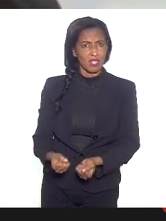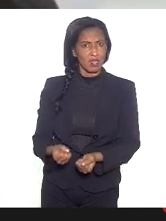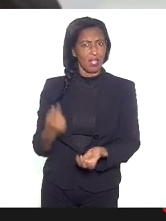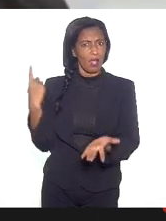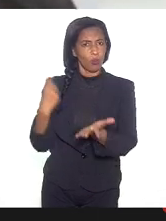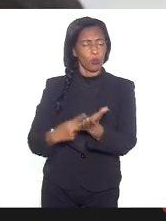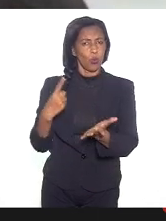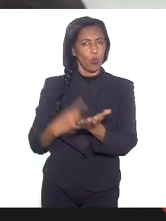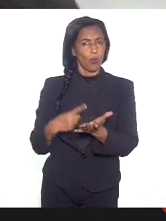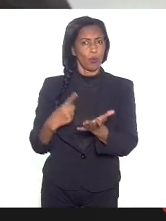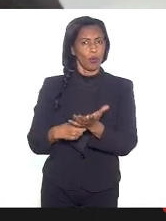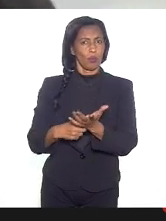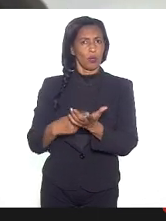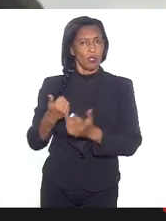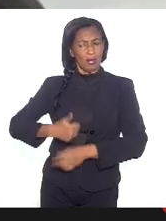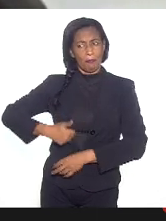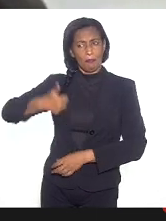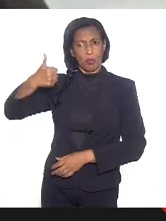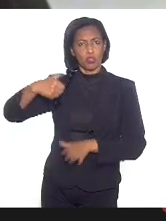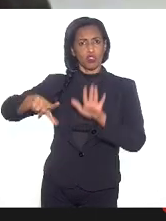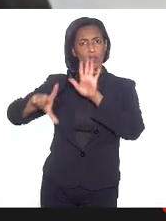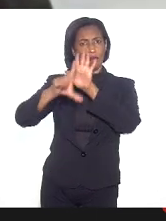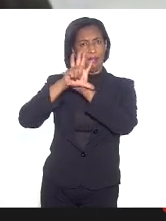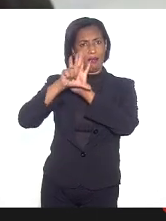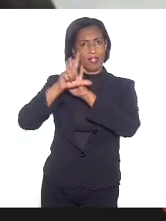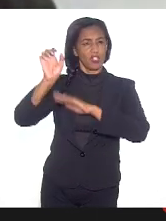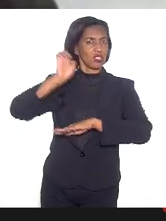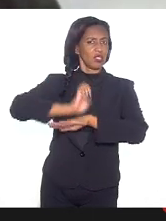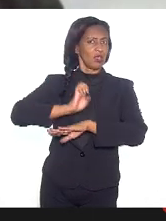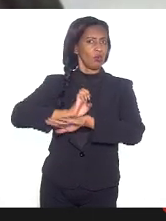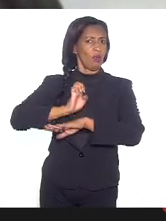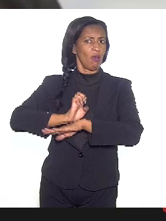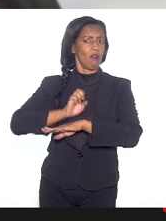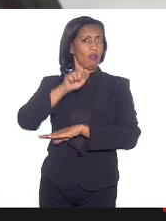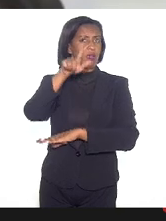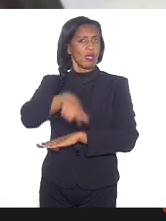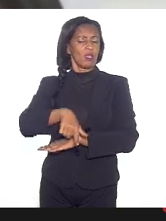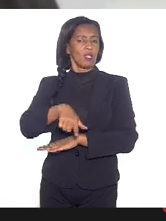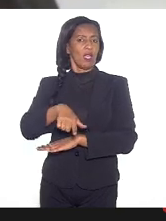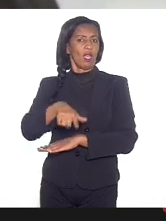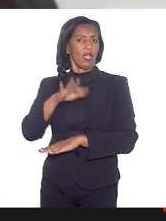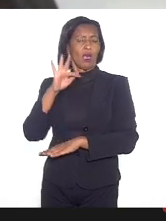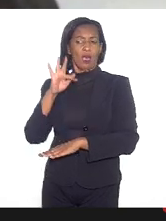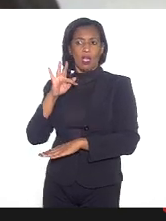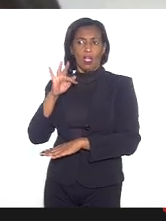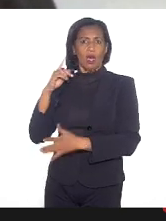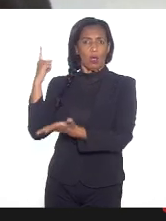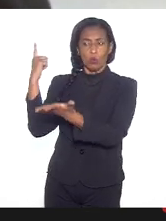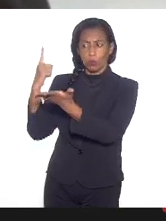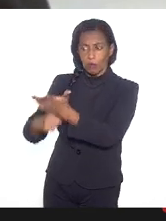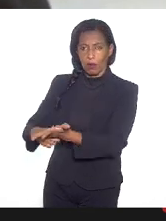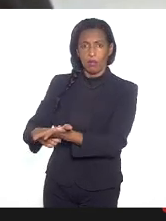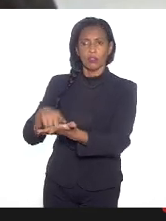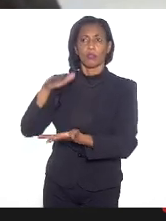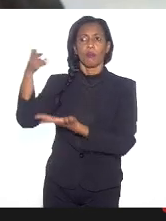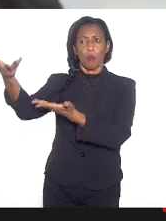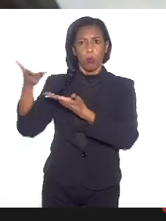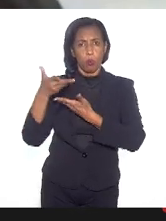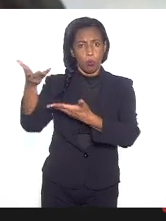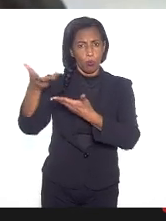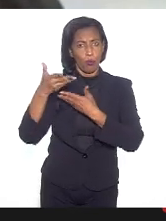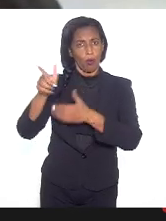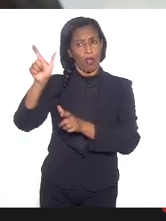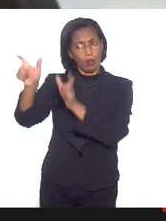está positivado na legislação estadual, que é a previsão de chamamento como paliativo